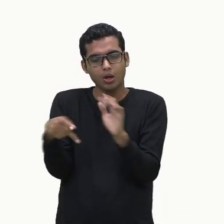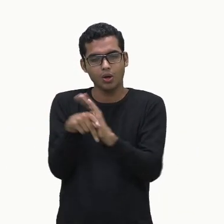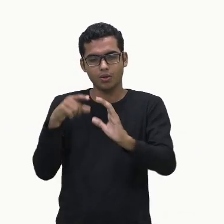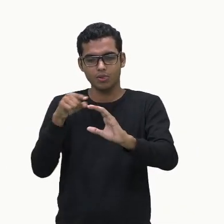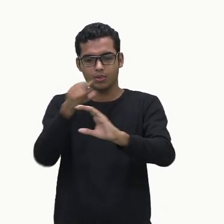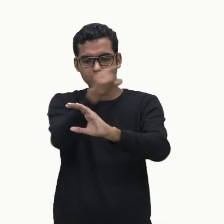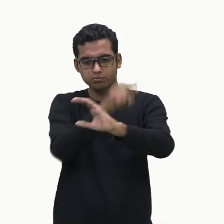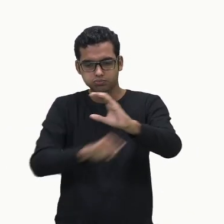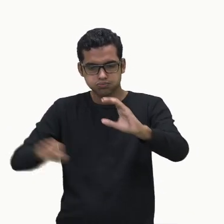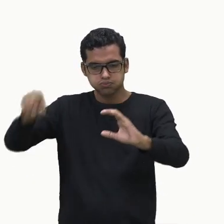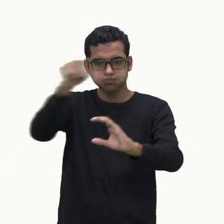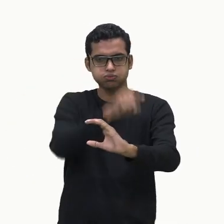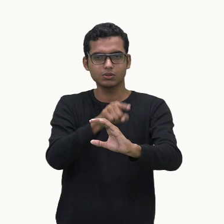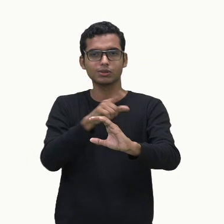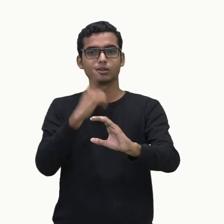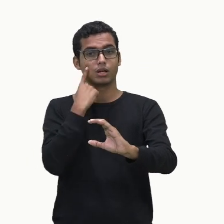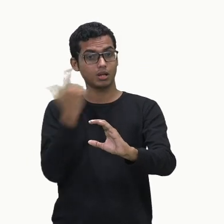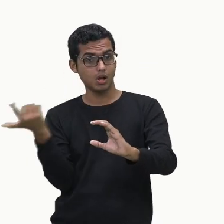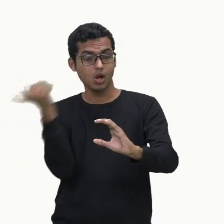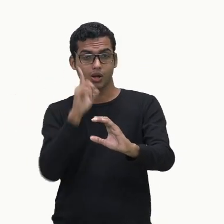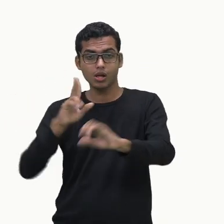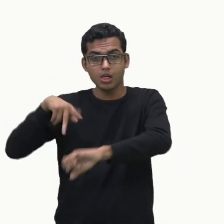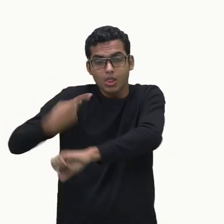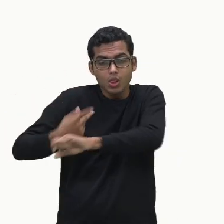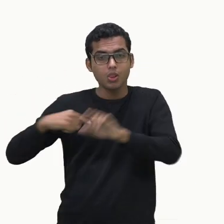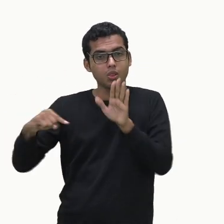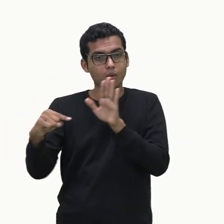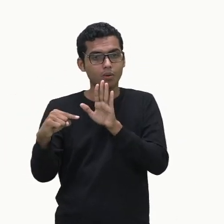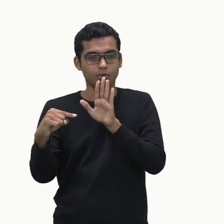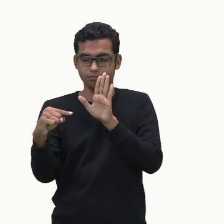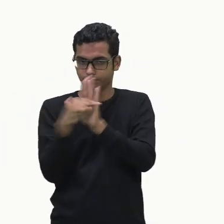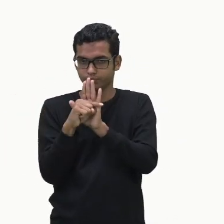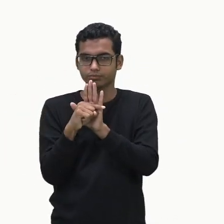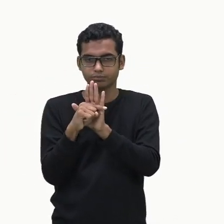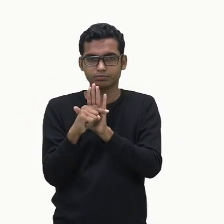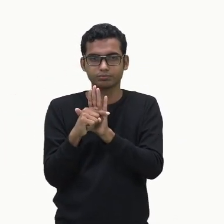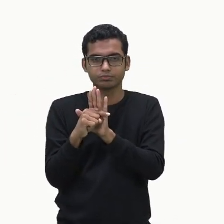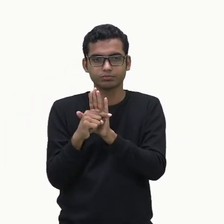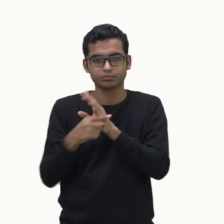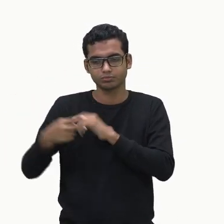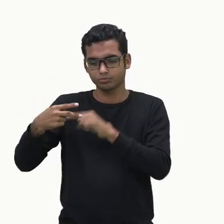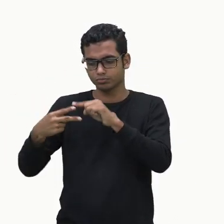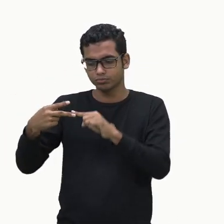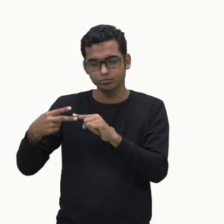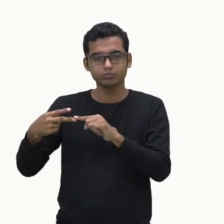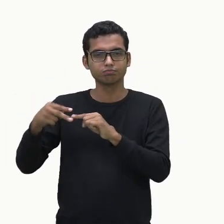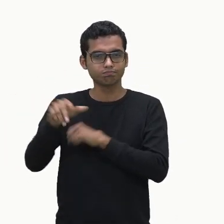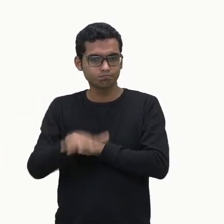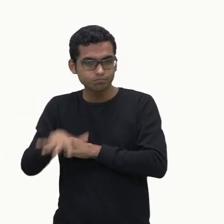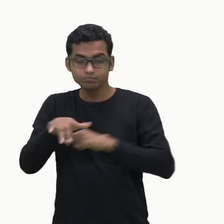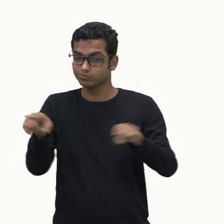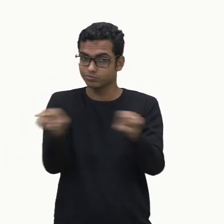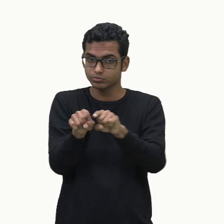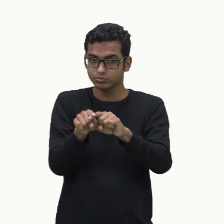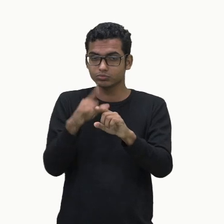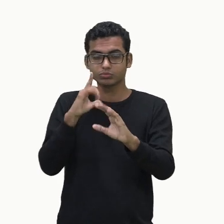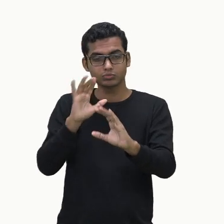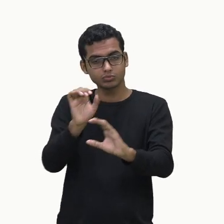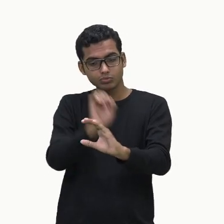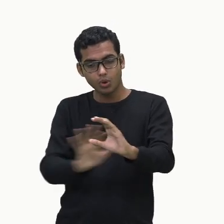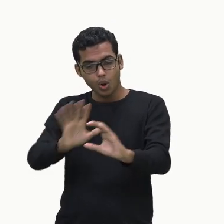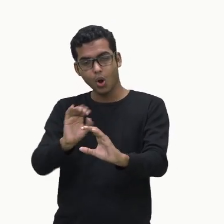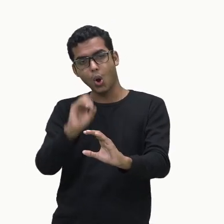bom? E depois a gente faz, então, uma subtração entre as duas áreas. Ou, então, a gente pode fazer